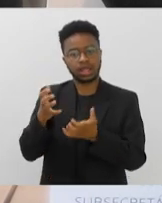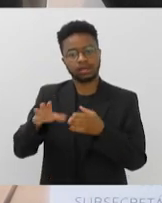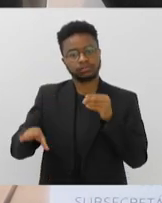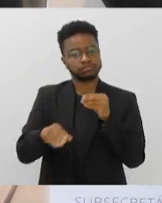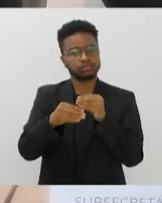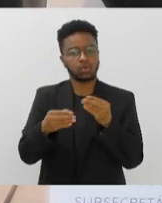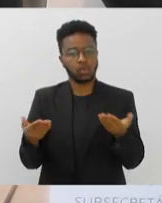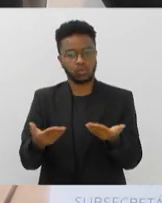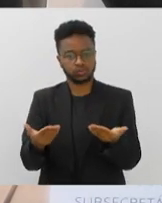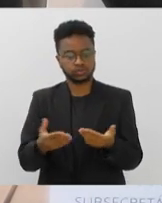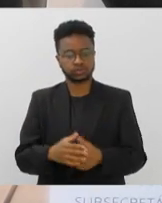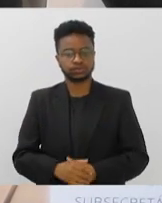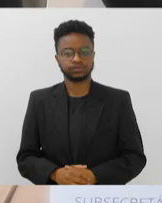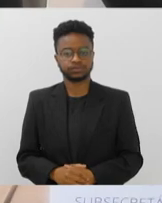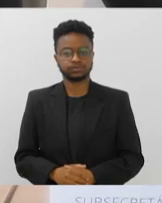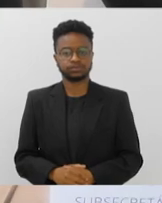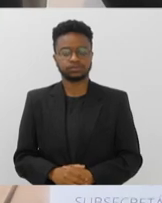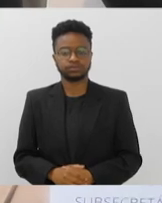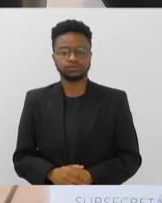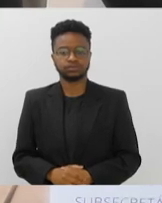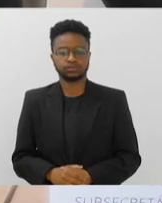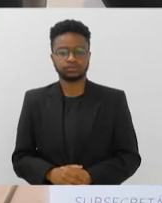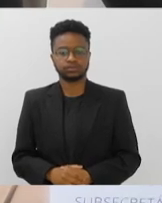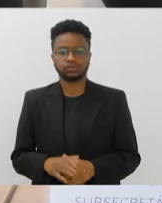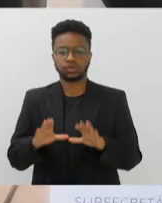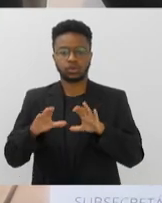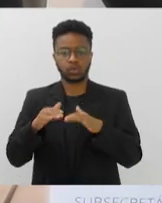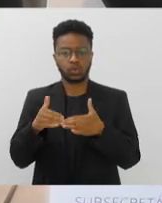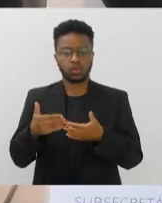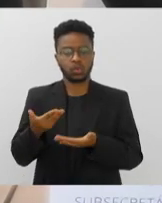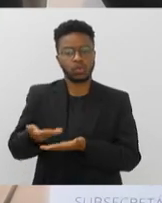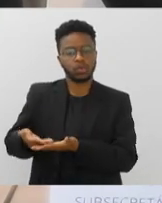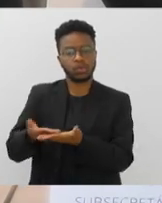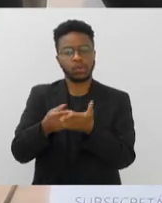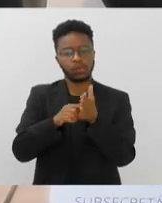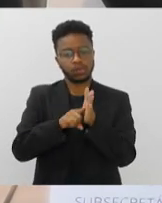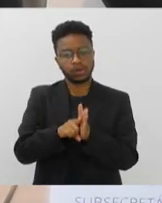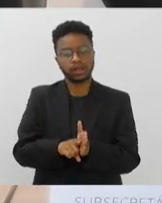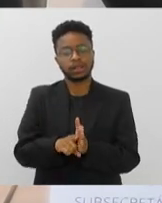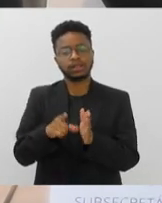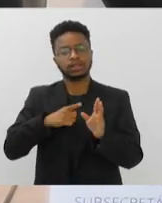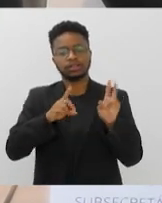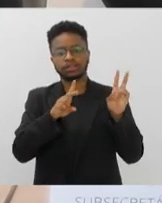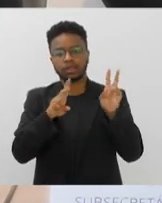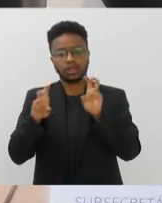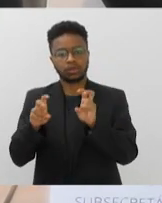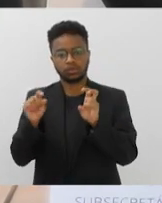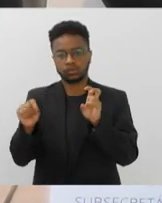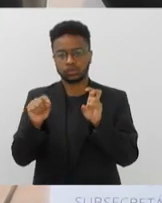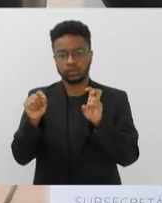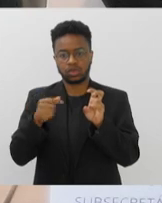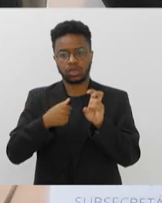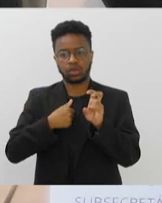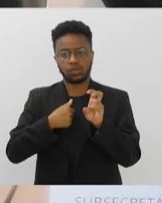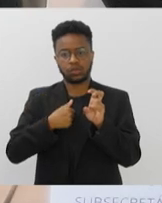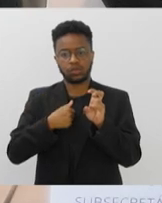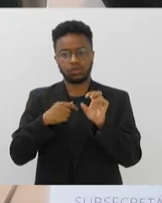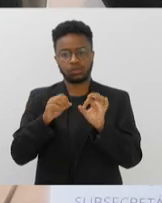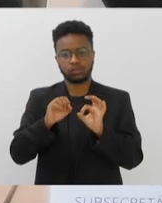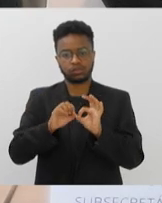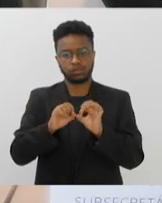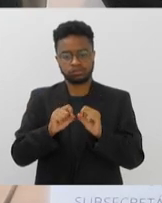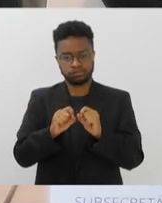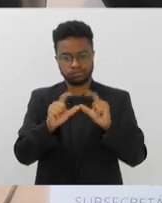reunião hoje da frente parlamentar que tem como tema deixa eu abrir aqui